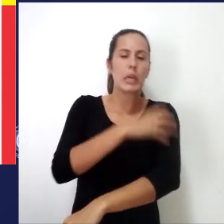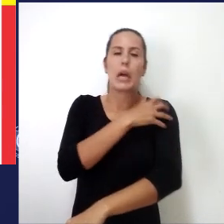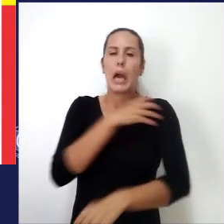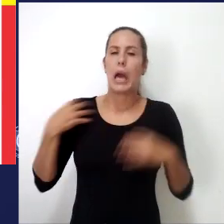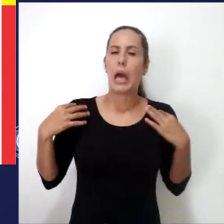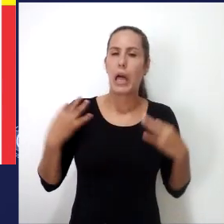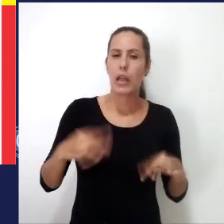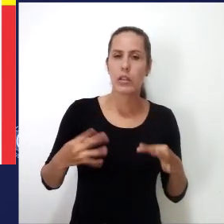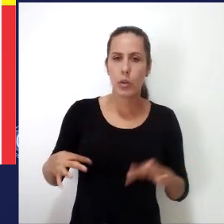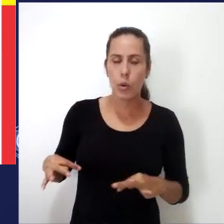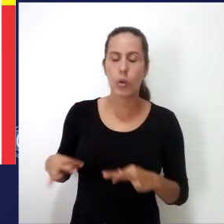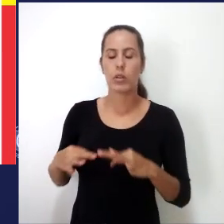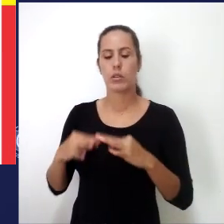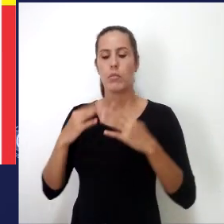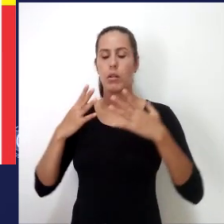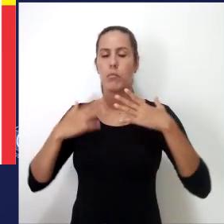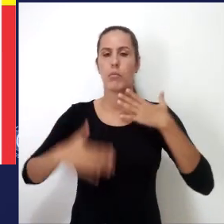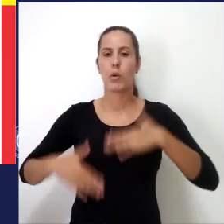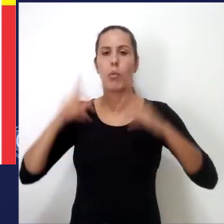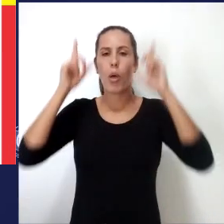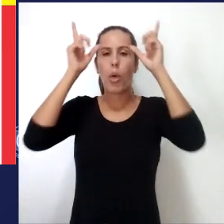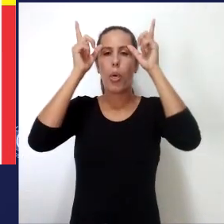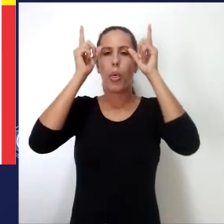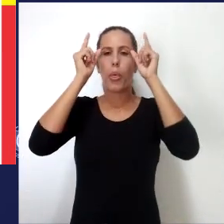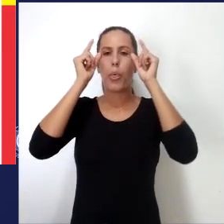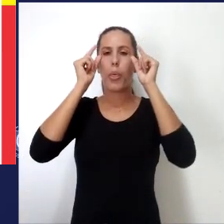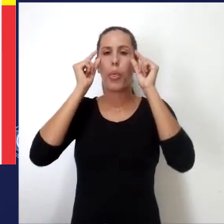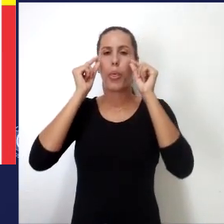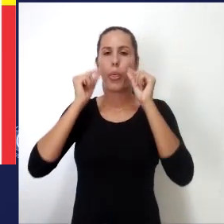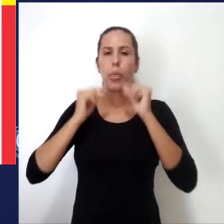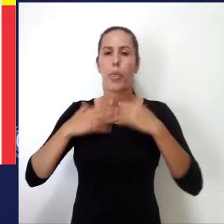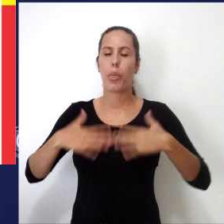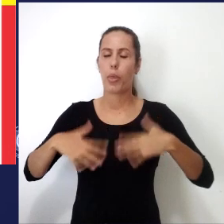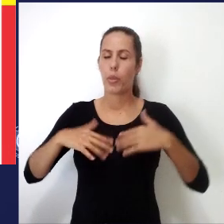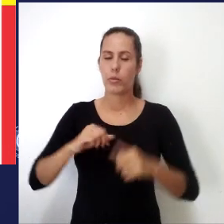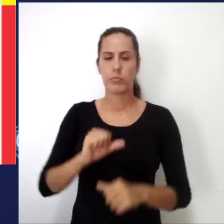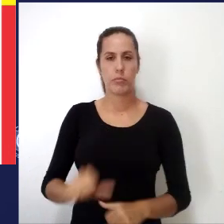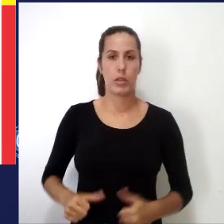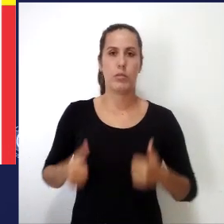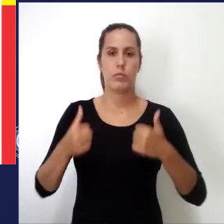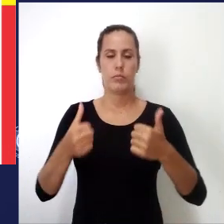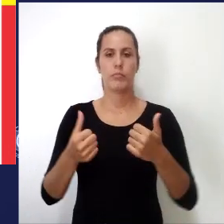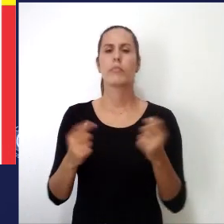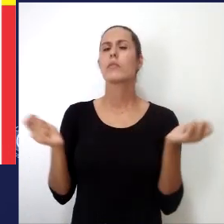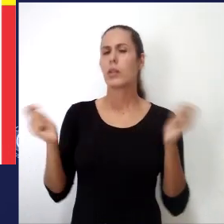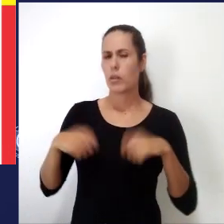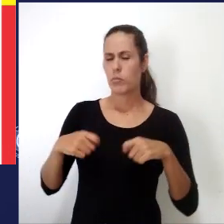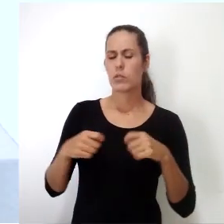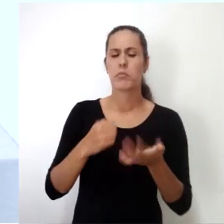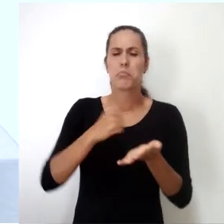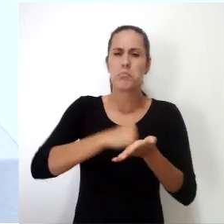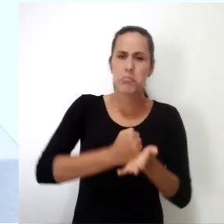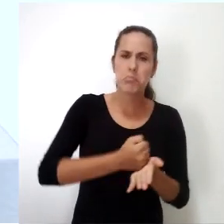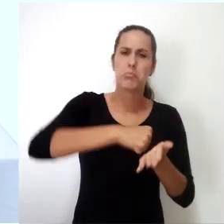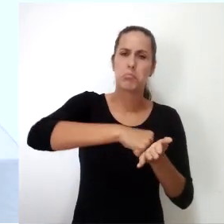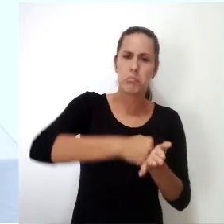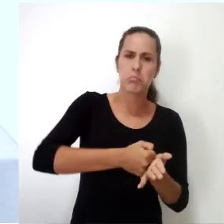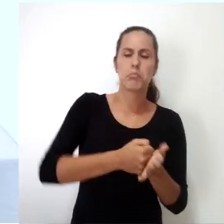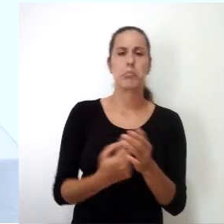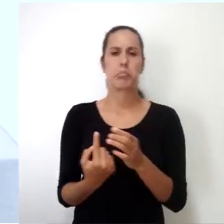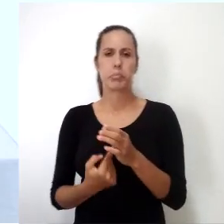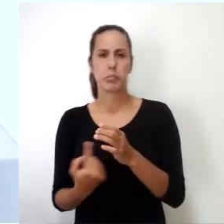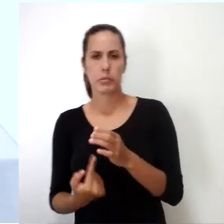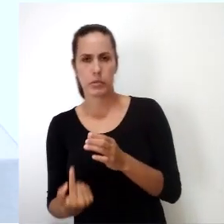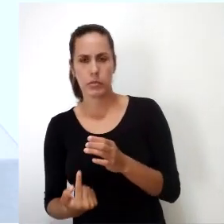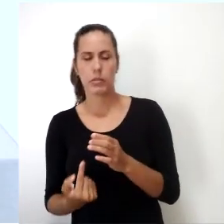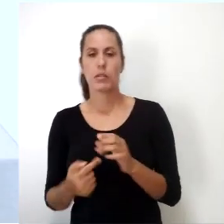de cabeça, febres e dores reumáticas. Então, para fazer esses remédios, a